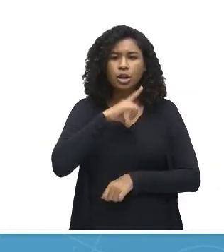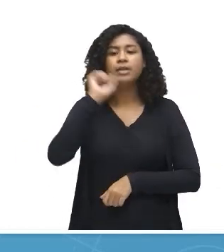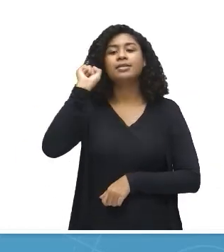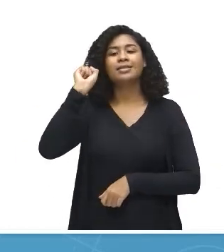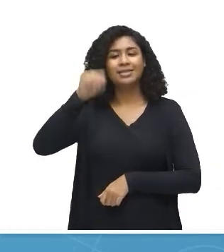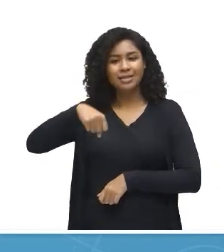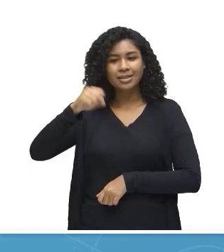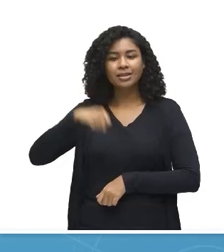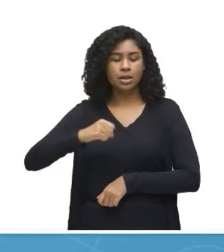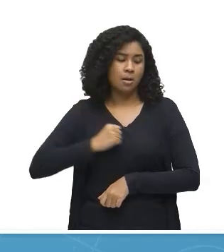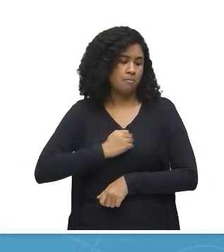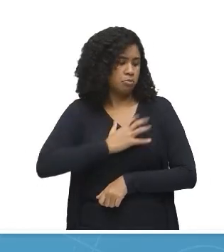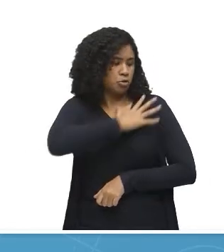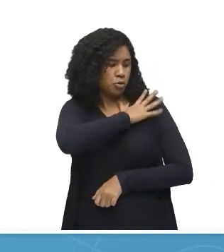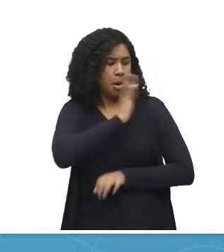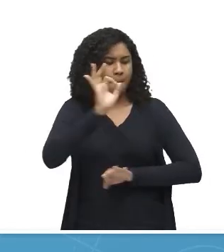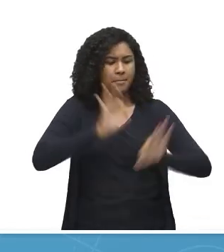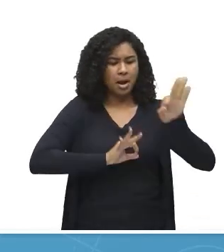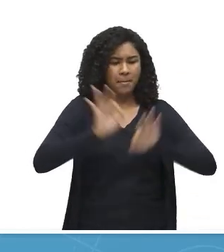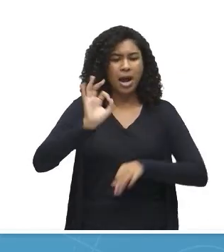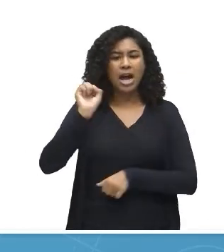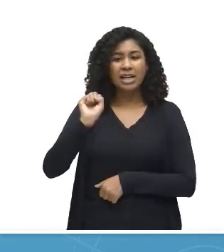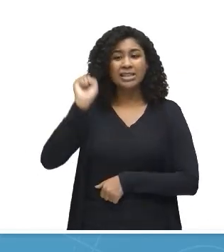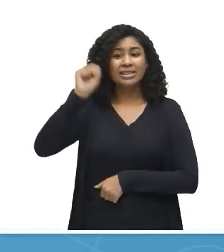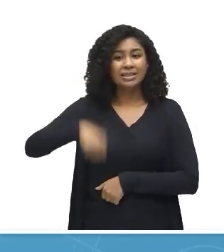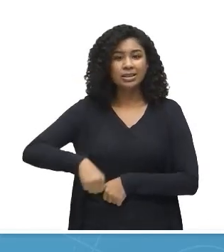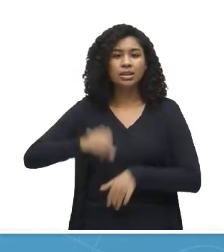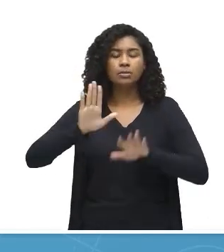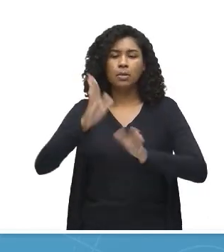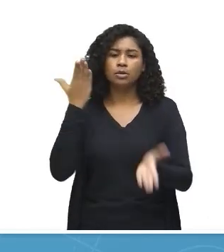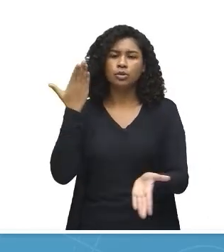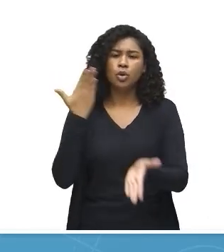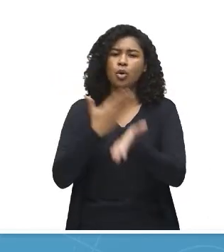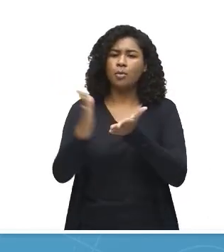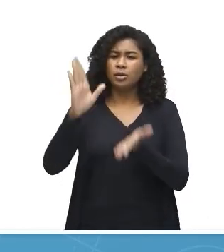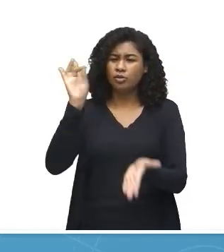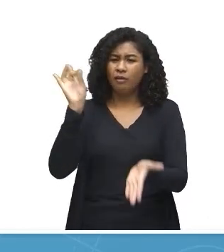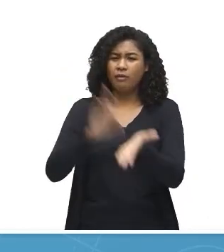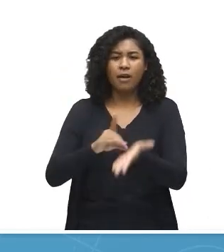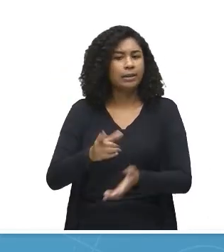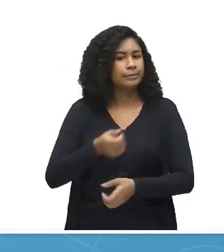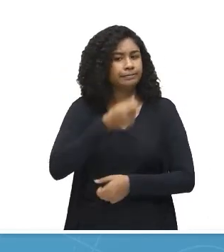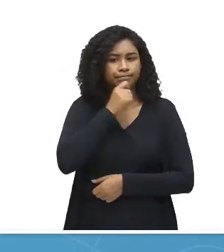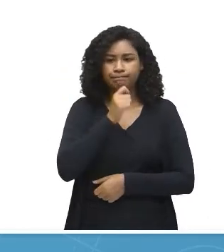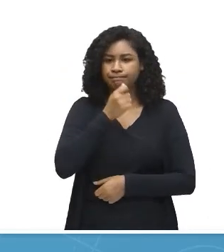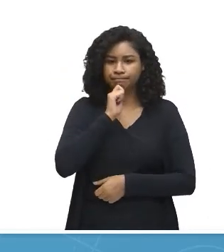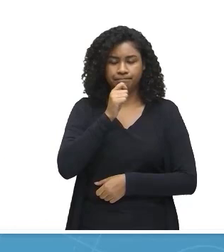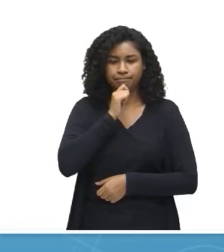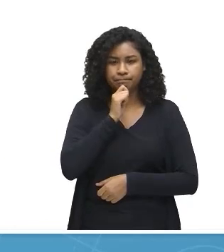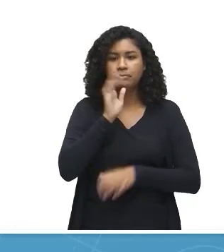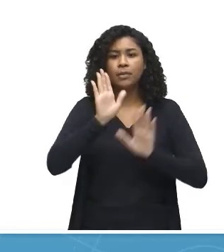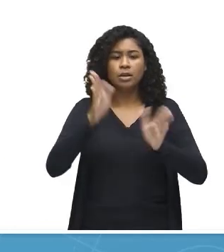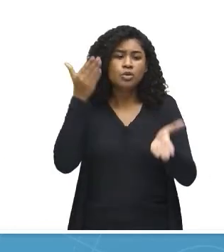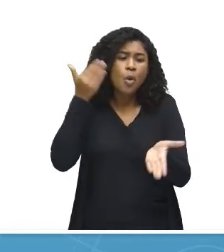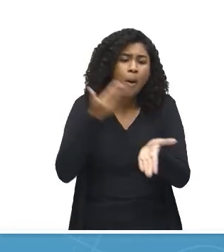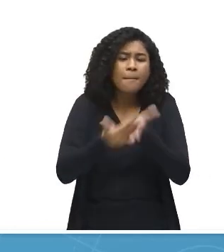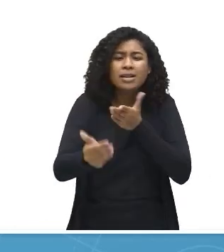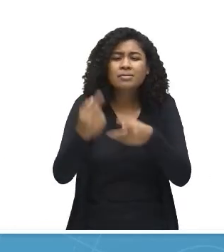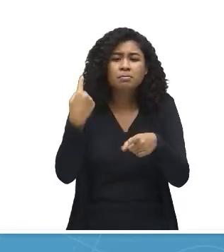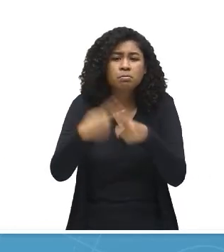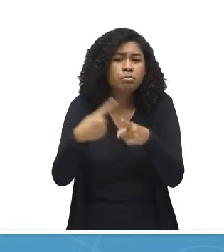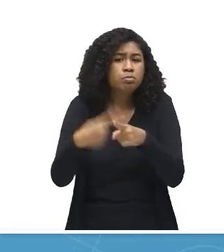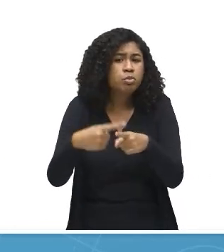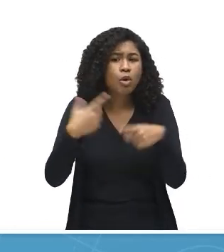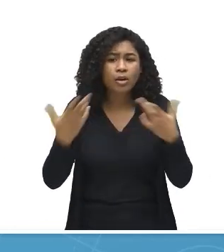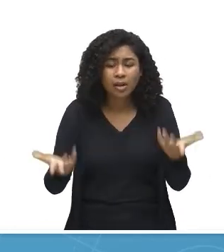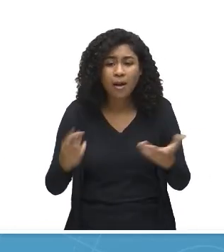poderio militar e bélico? Sim. Mas a guerra não tinha começado de fato. Então, qual é o estopim? Qual é o fato que vai dar